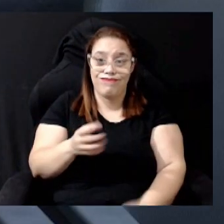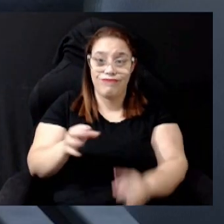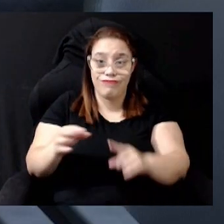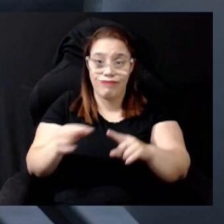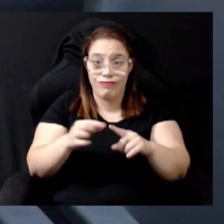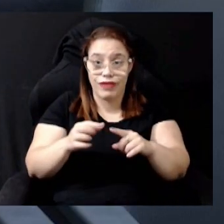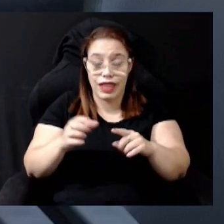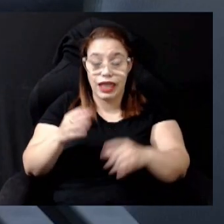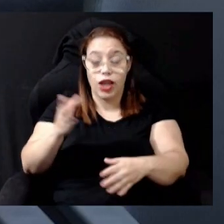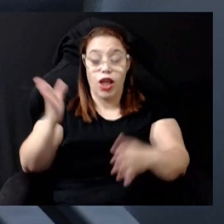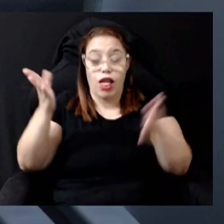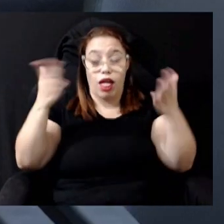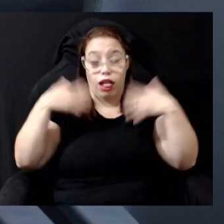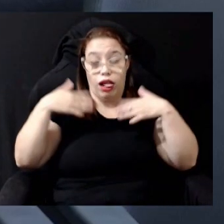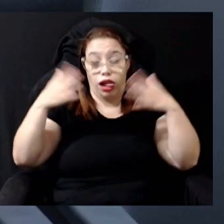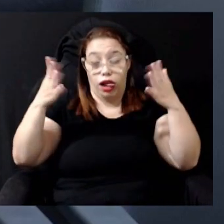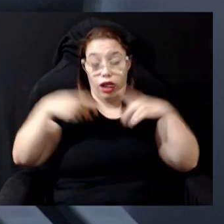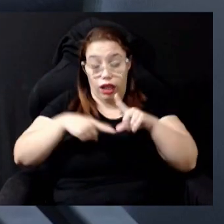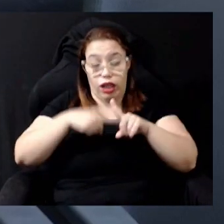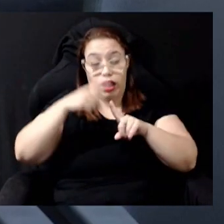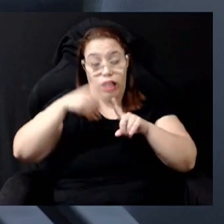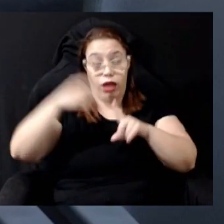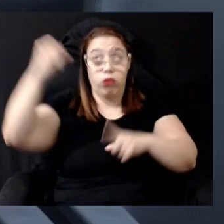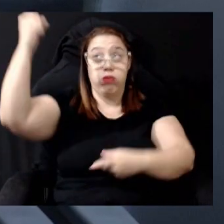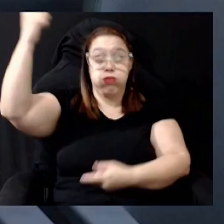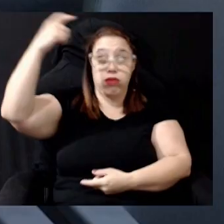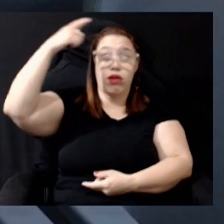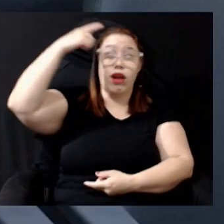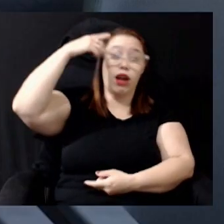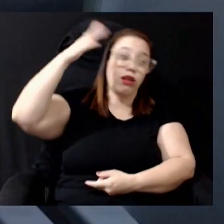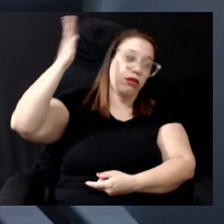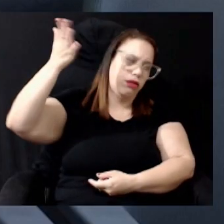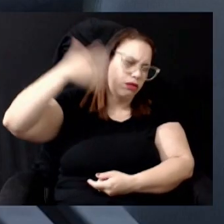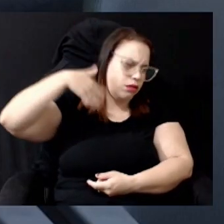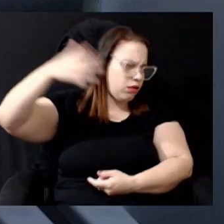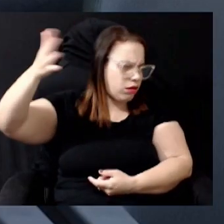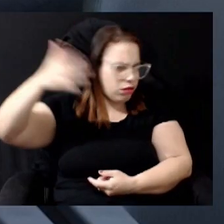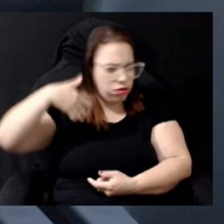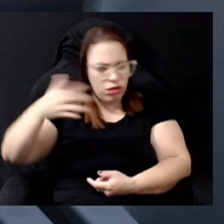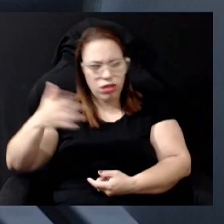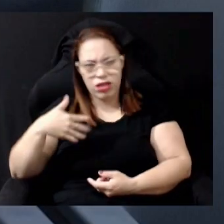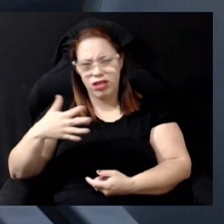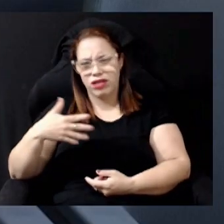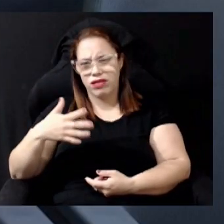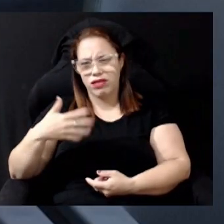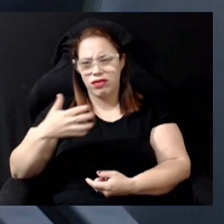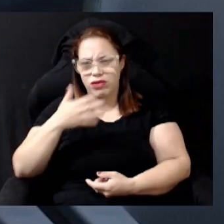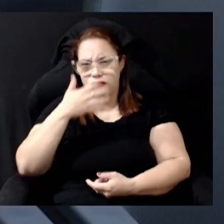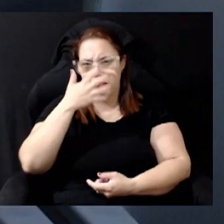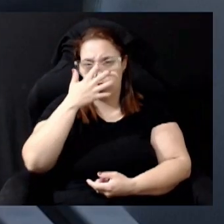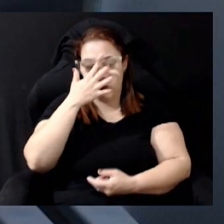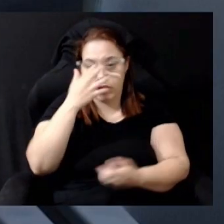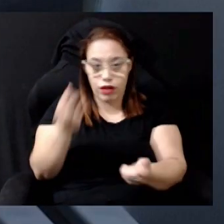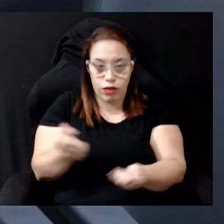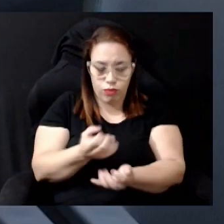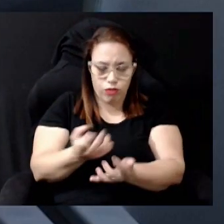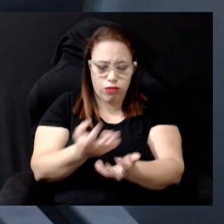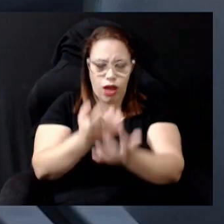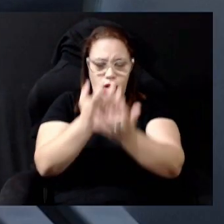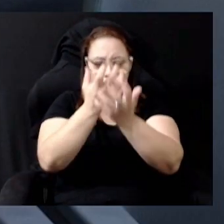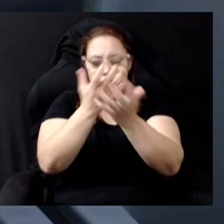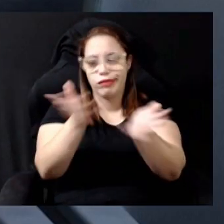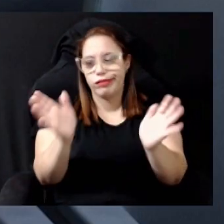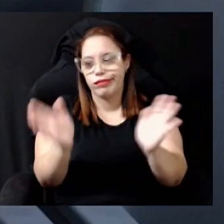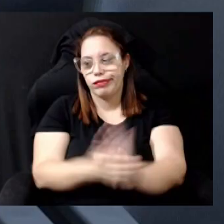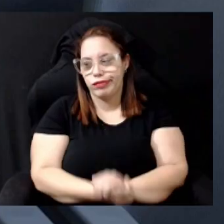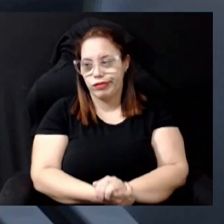calor, né, o sol muito forte. Às vezes tem gente que resolve atear fogo ali naquele mato, naquele